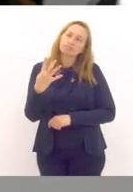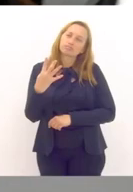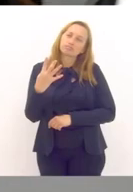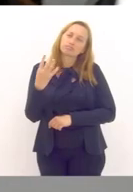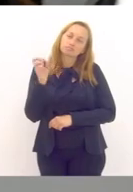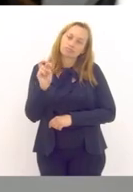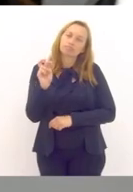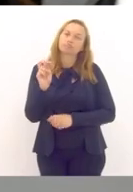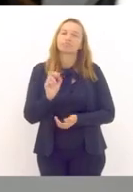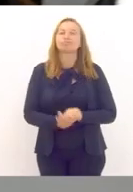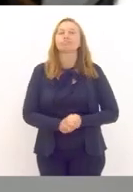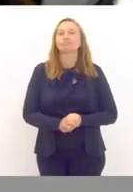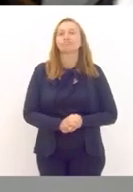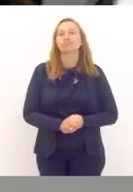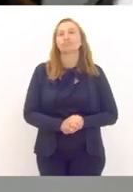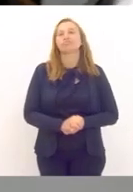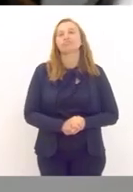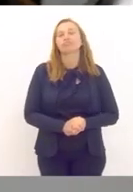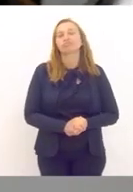8445 de